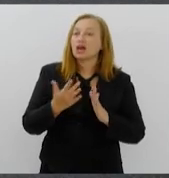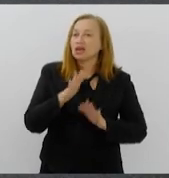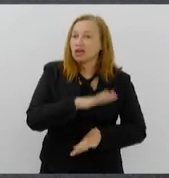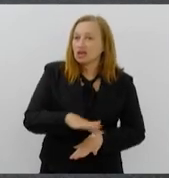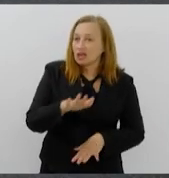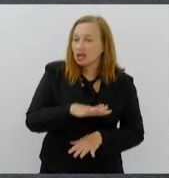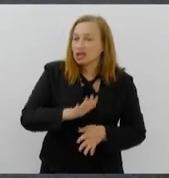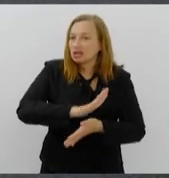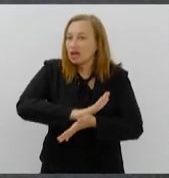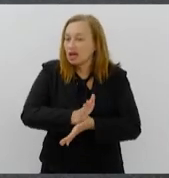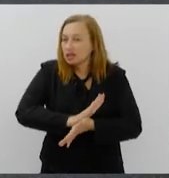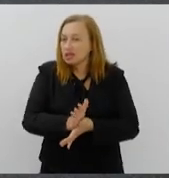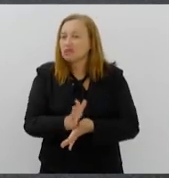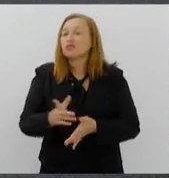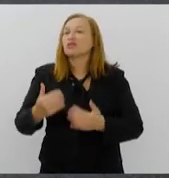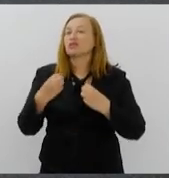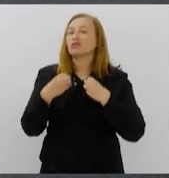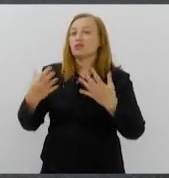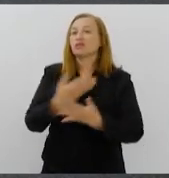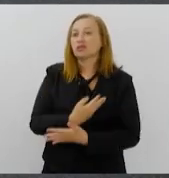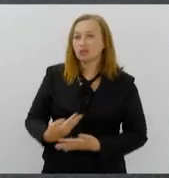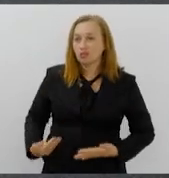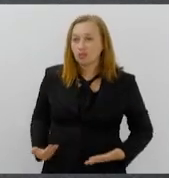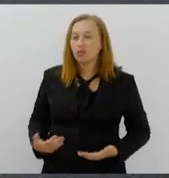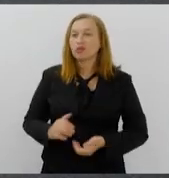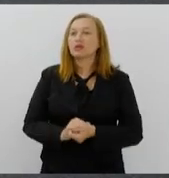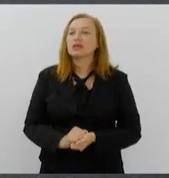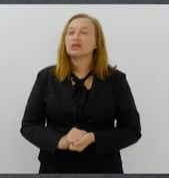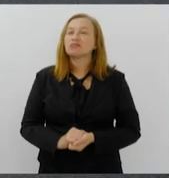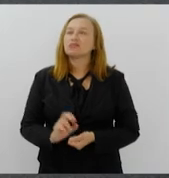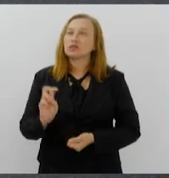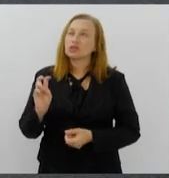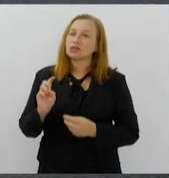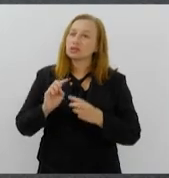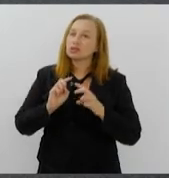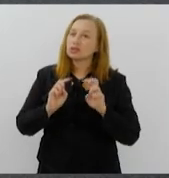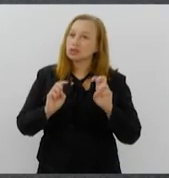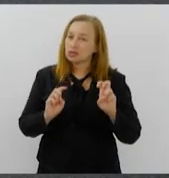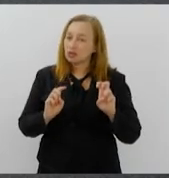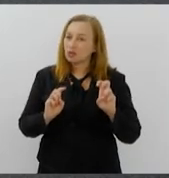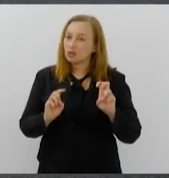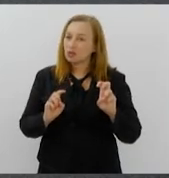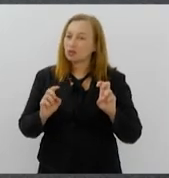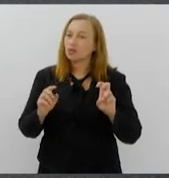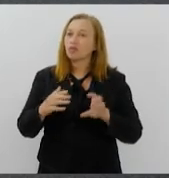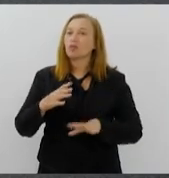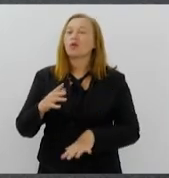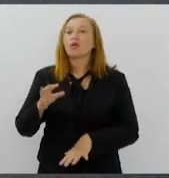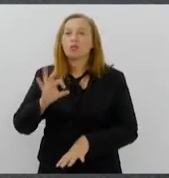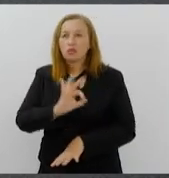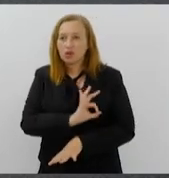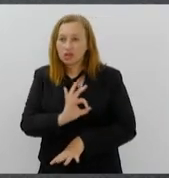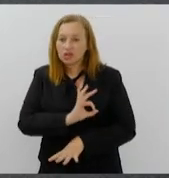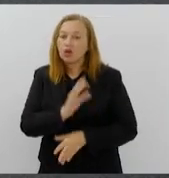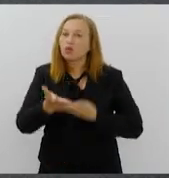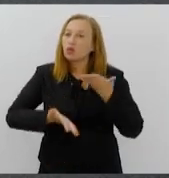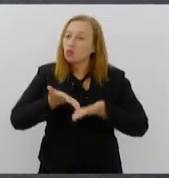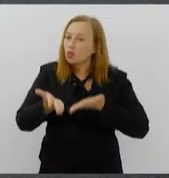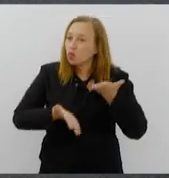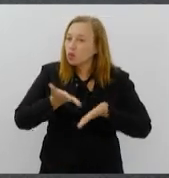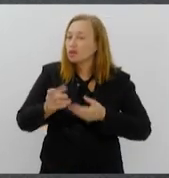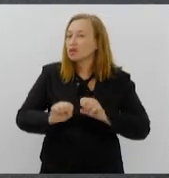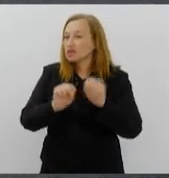racismo. Fizemos uma audiência pública com 5 oficiais da PM que cuidam desse sistema aqui.